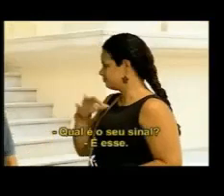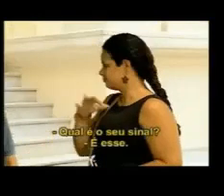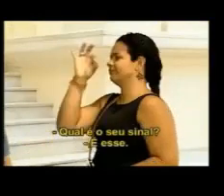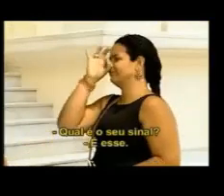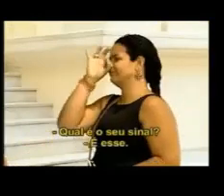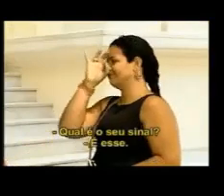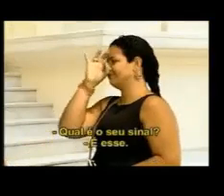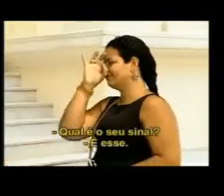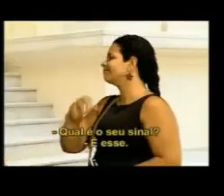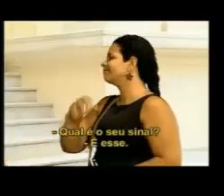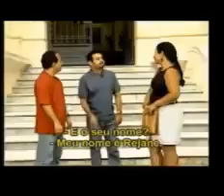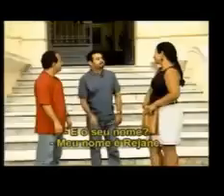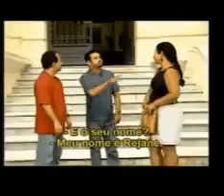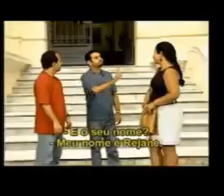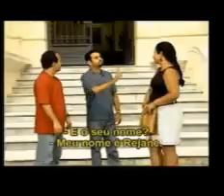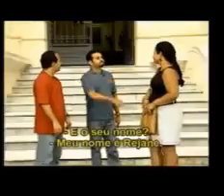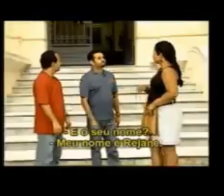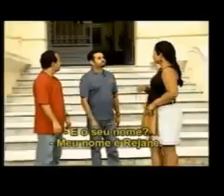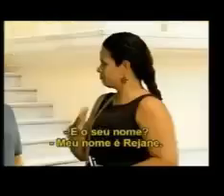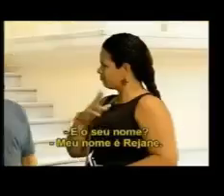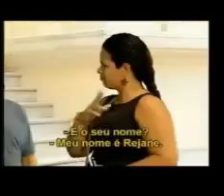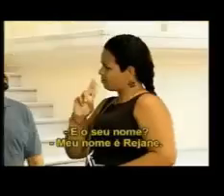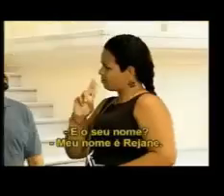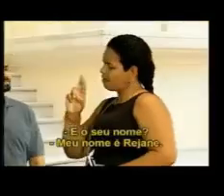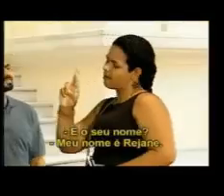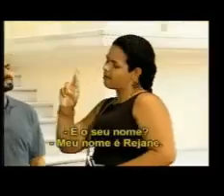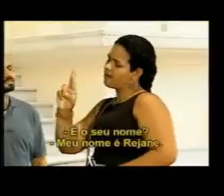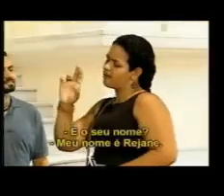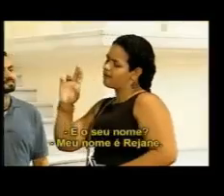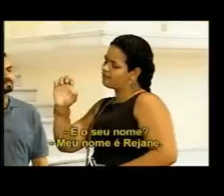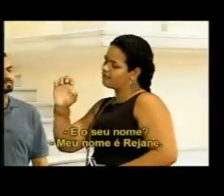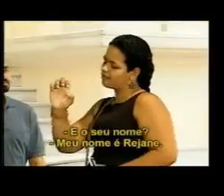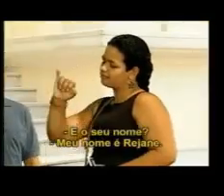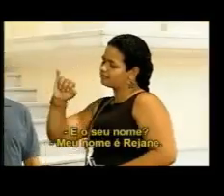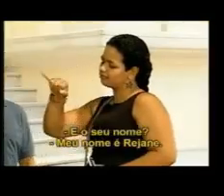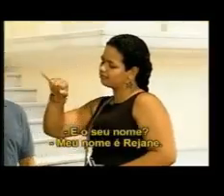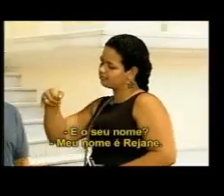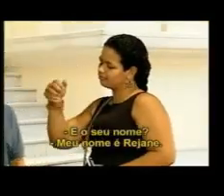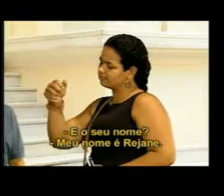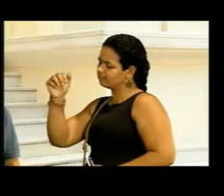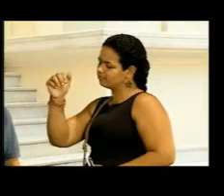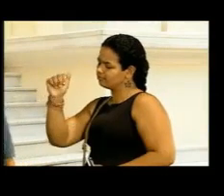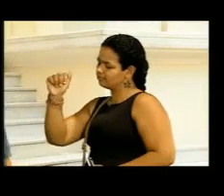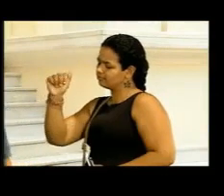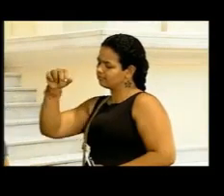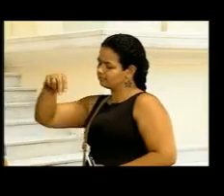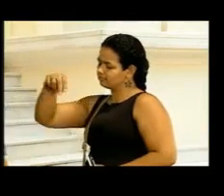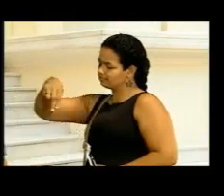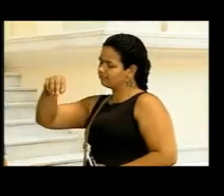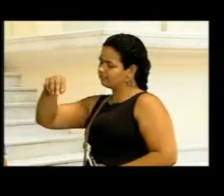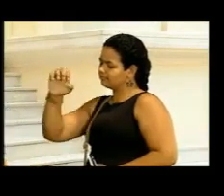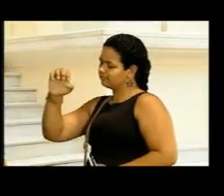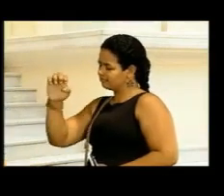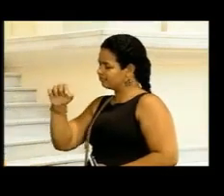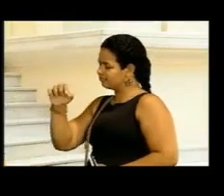Qual é o seu sinal? É esse. E o seu nome? Meu nome é Rejane.